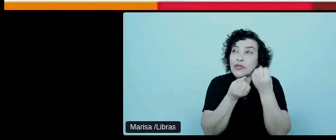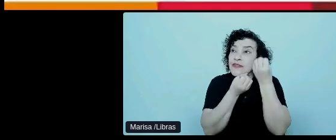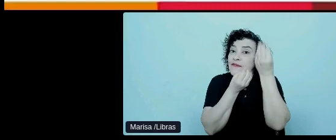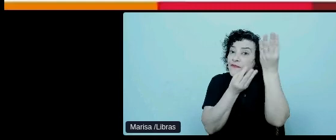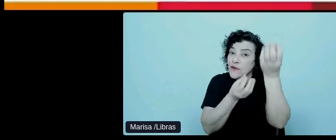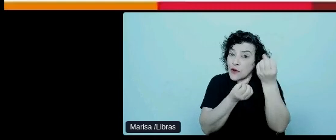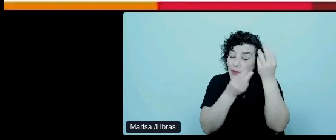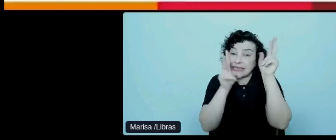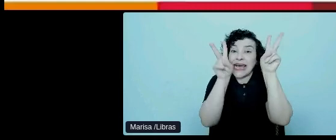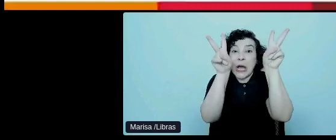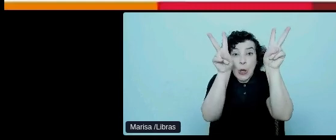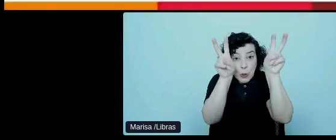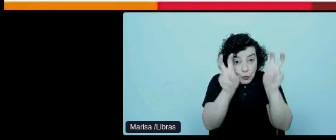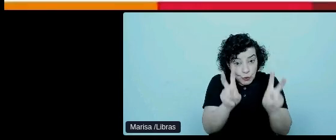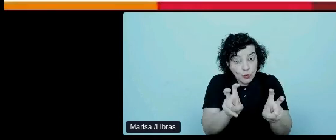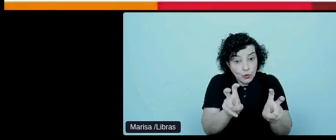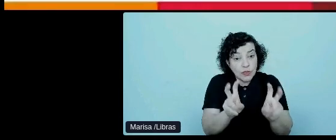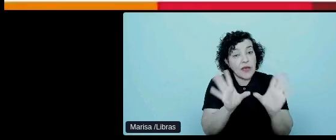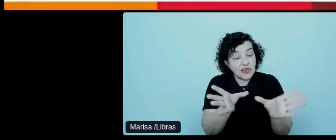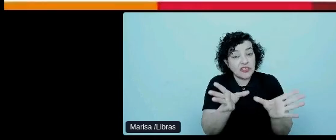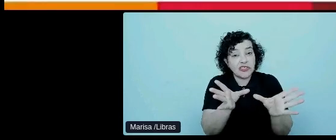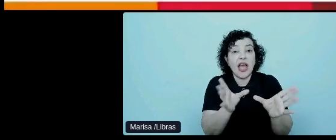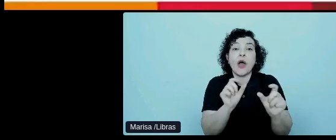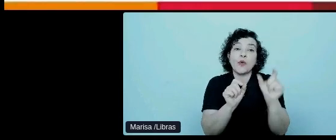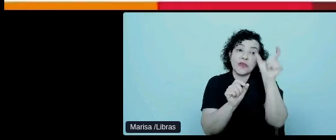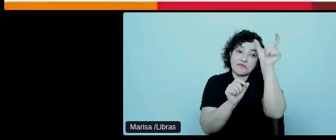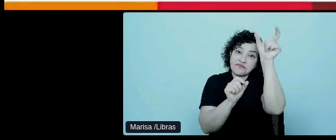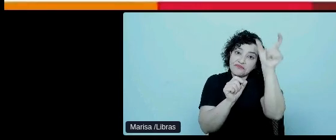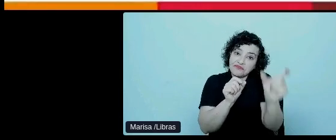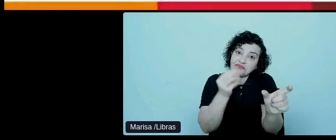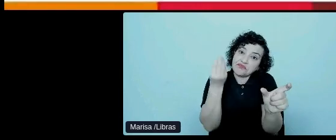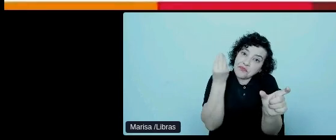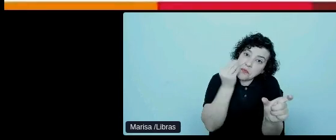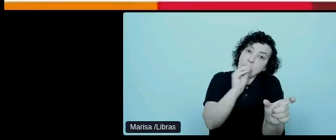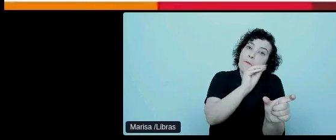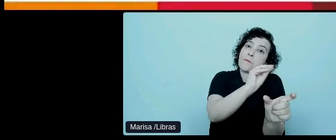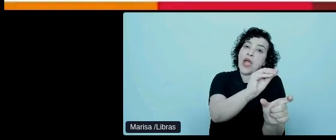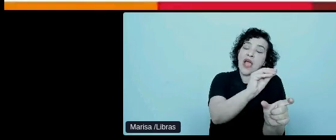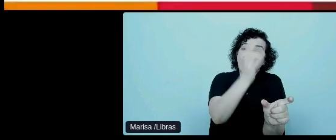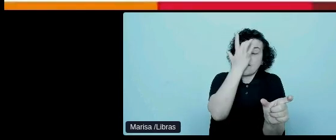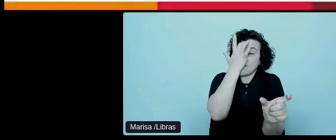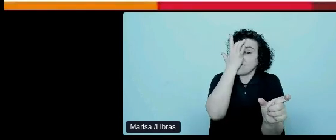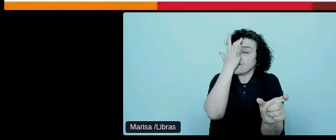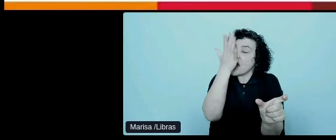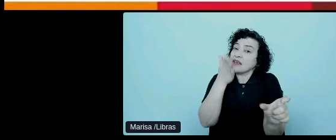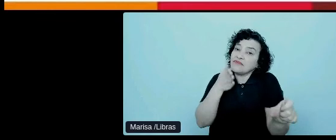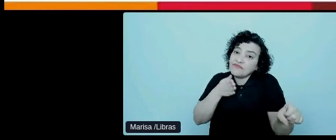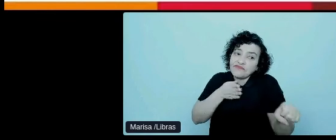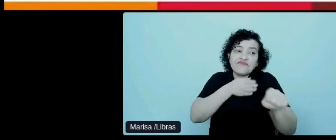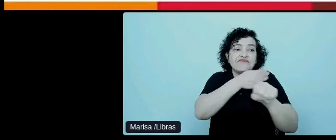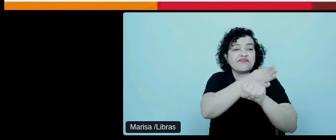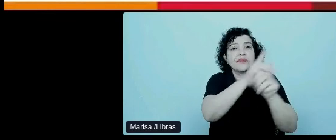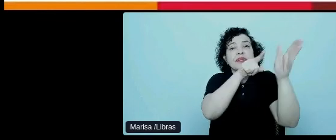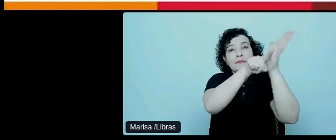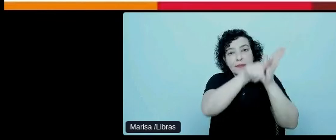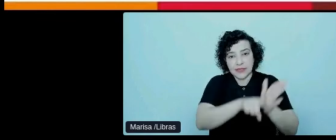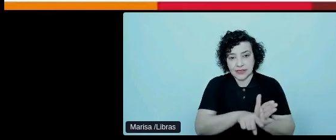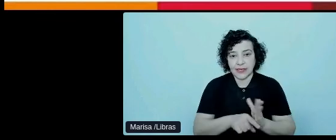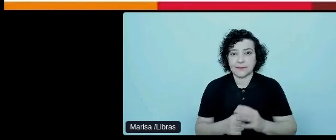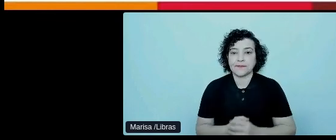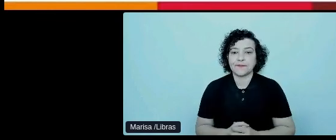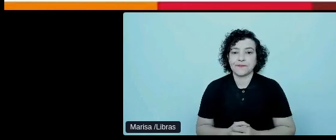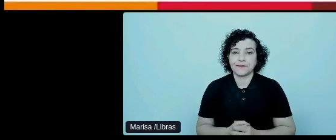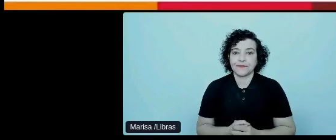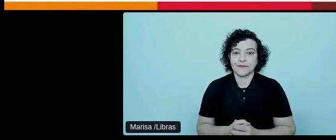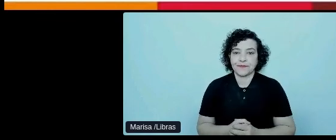aquele assunto, e ela trouxe numa aba para ficar mais fácil de você consultar.